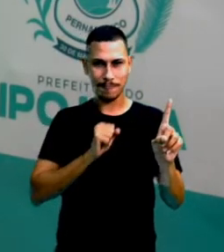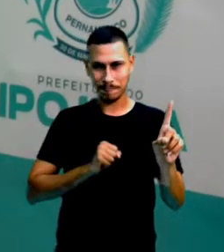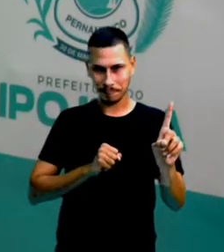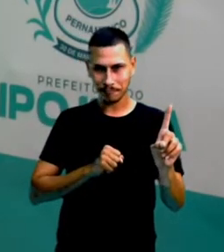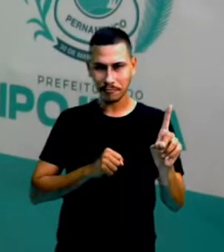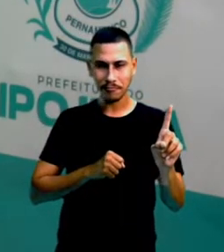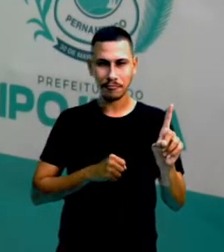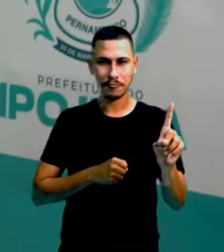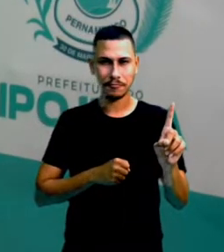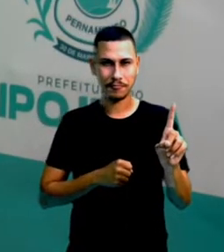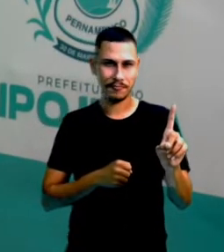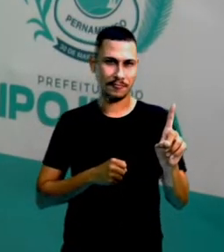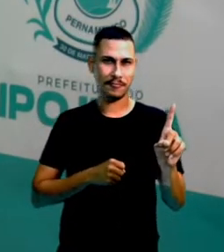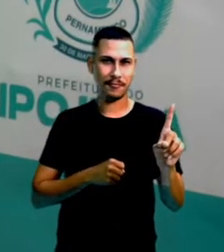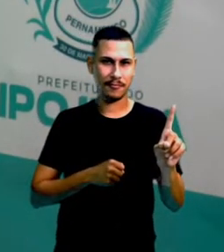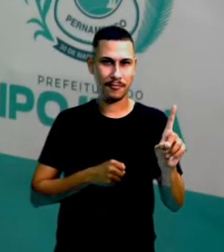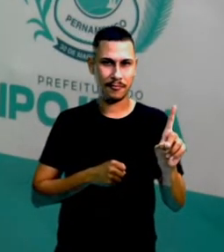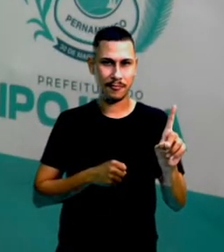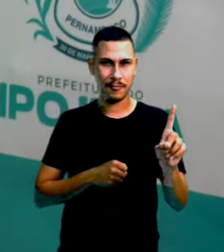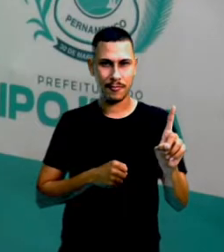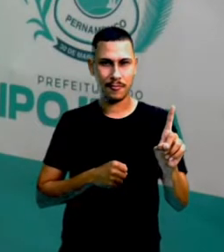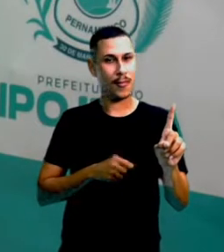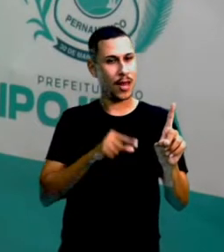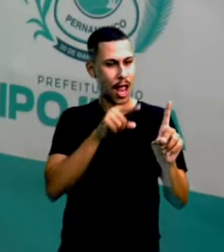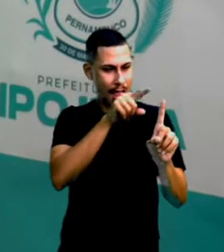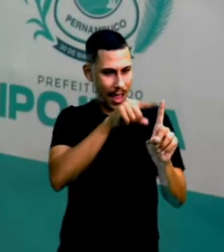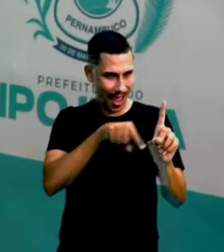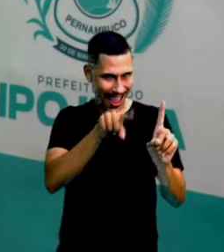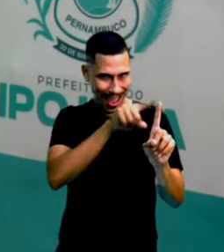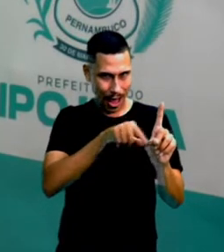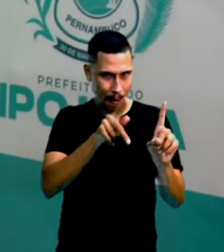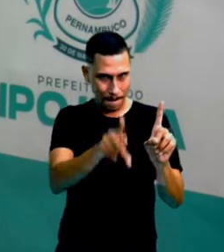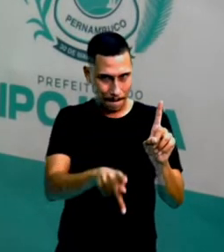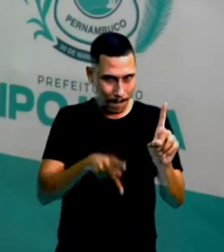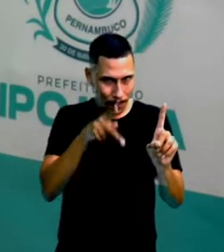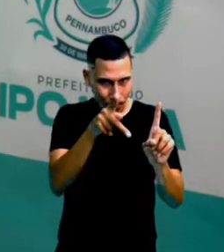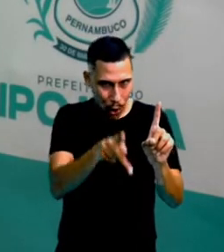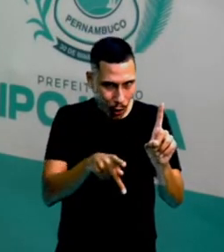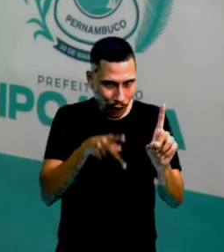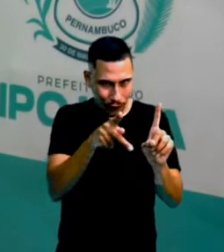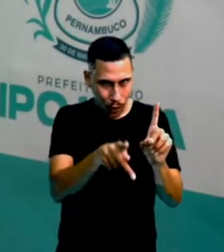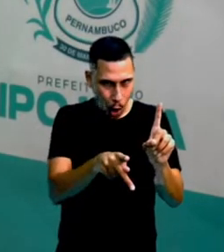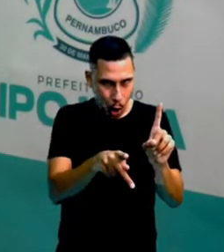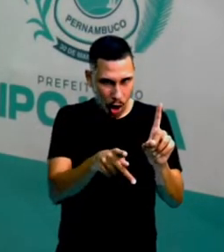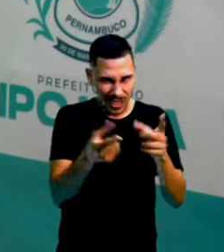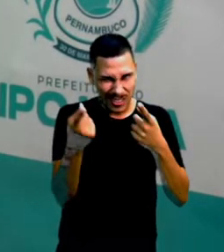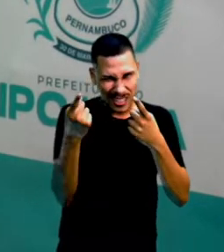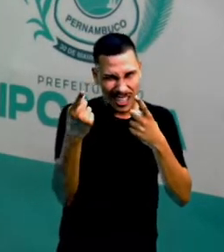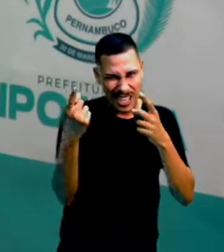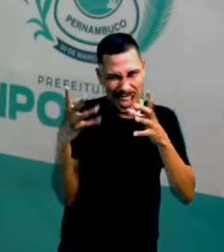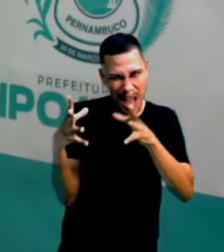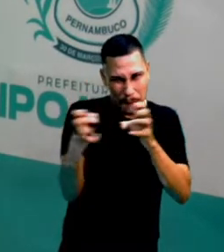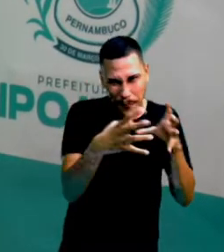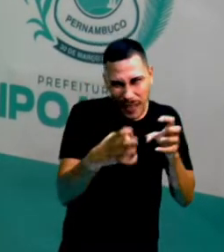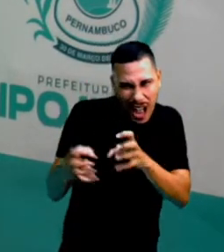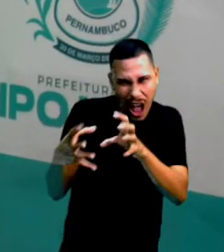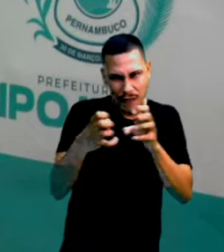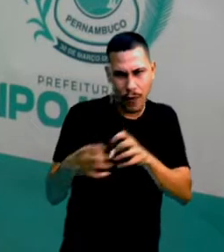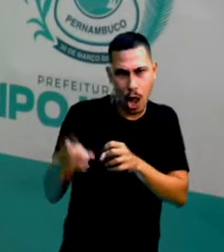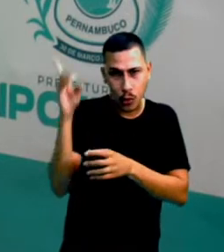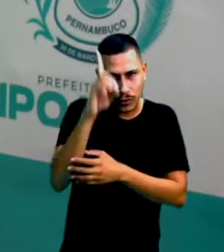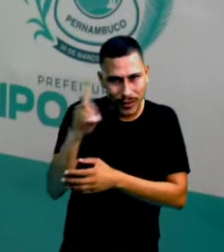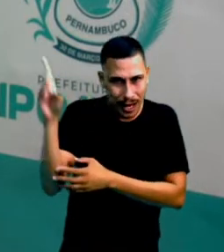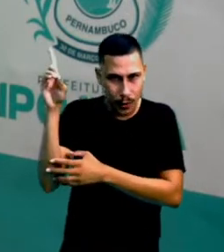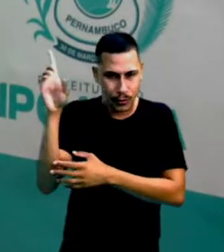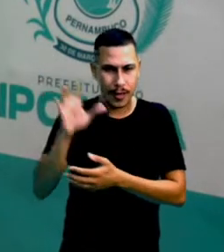titãs titãs Eles brigavam com os Deuses os